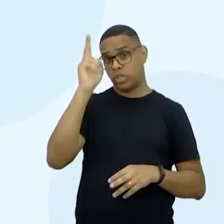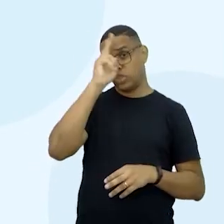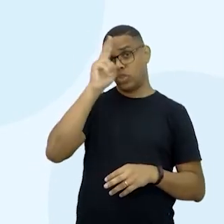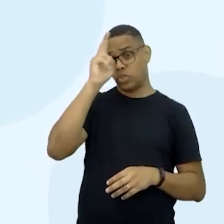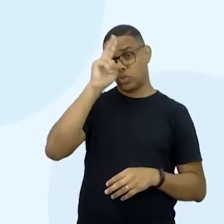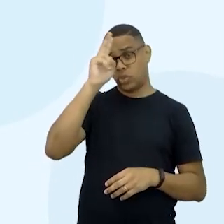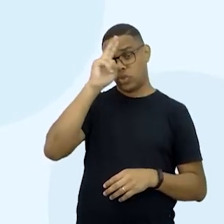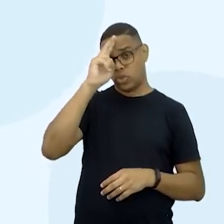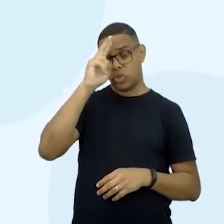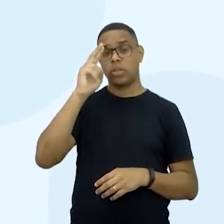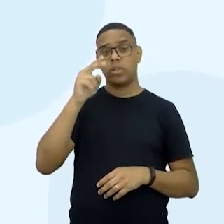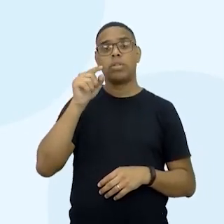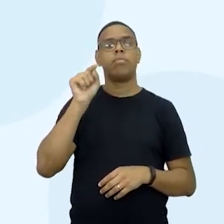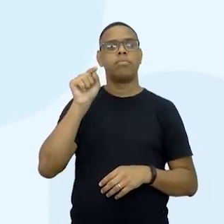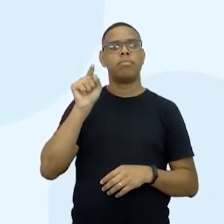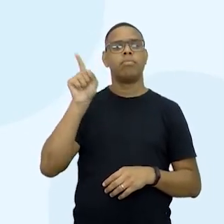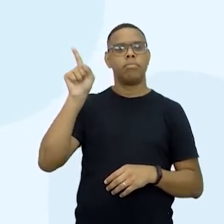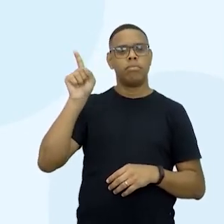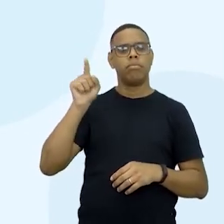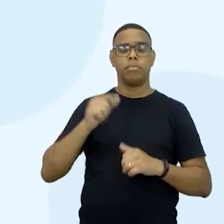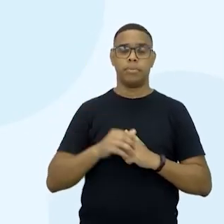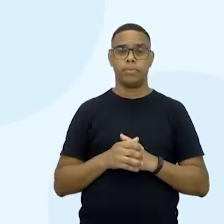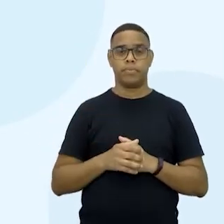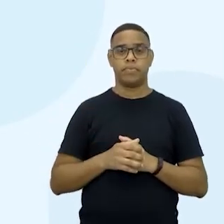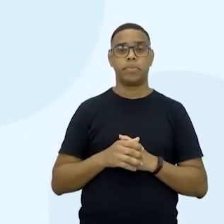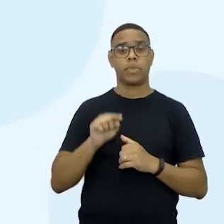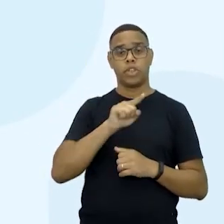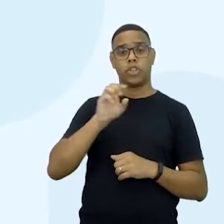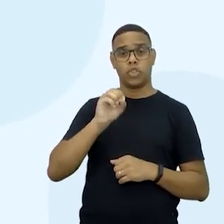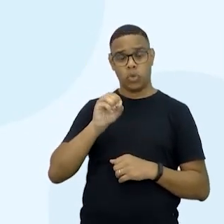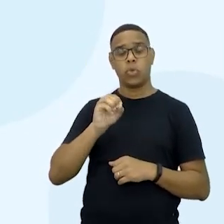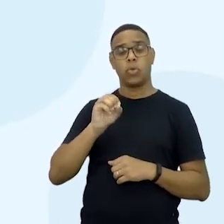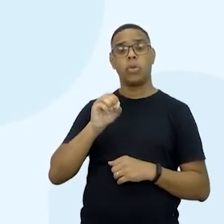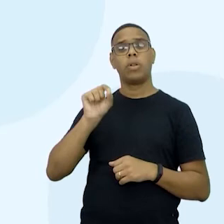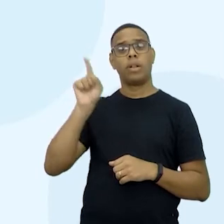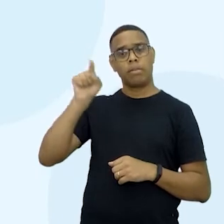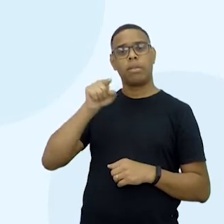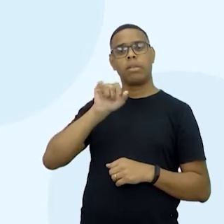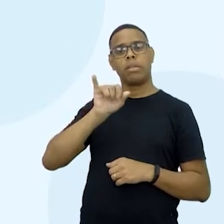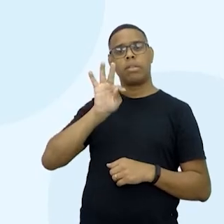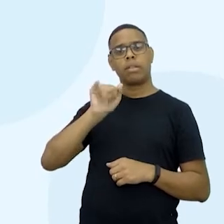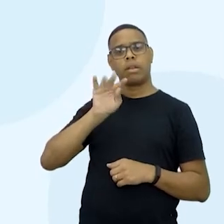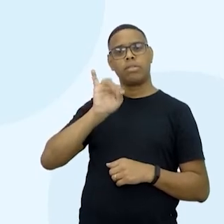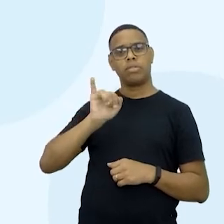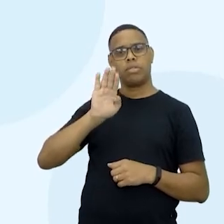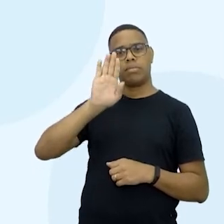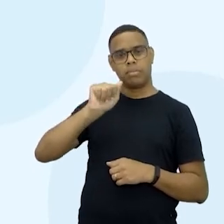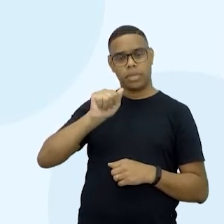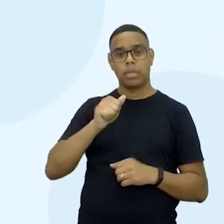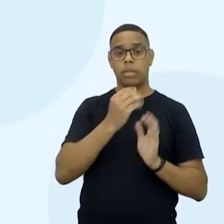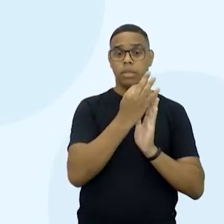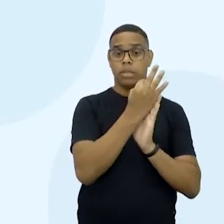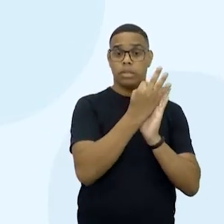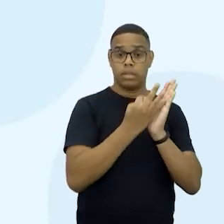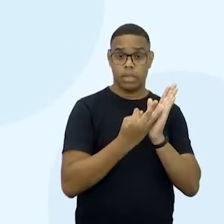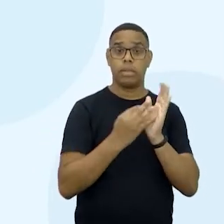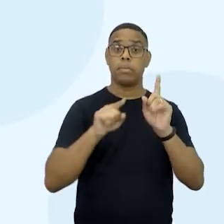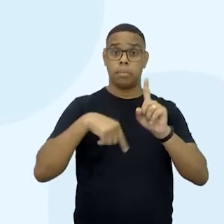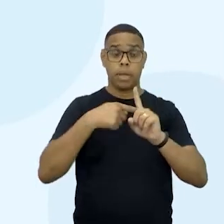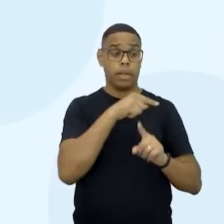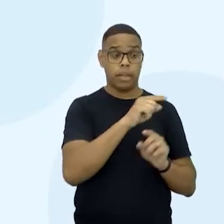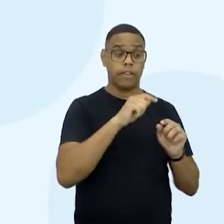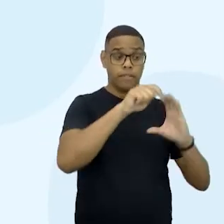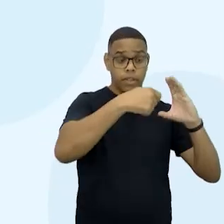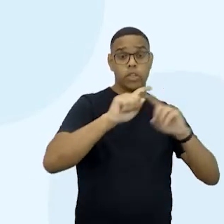Natural presente né no Zooparque Itatiba e por meio desse texto onde a gente